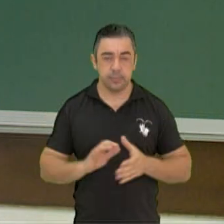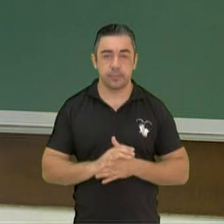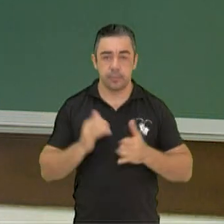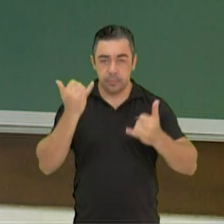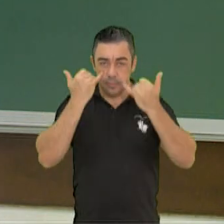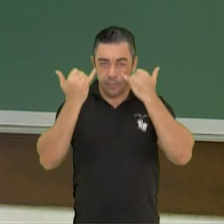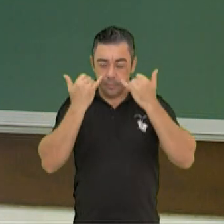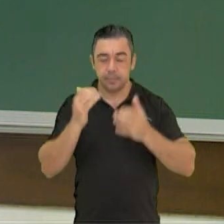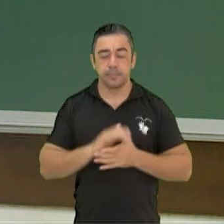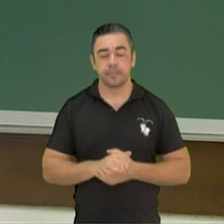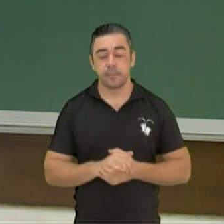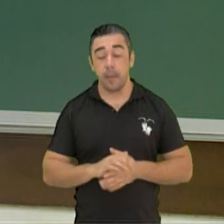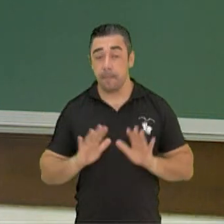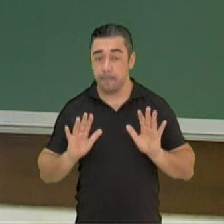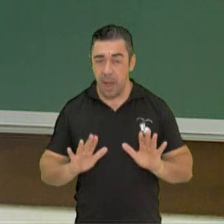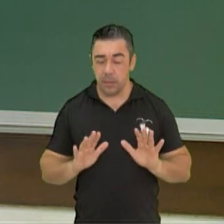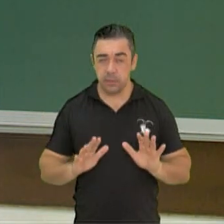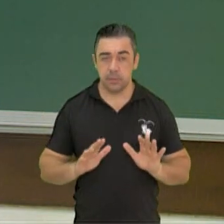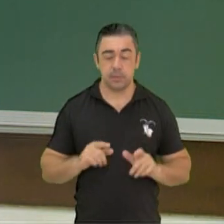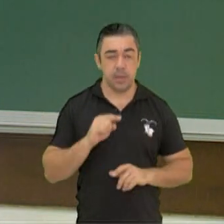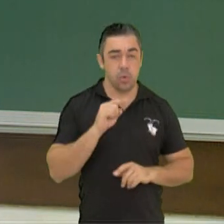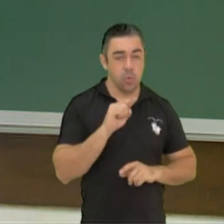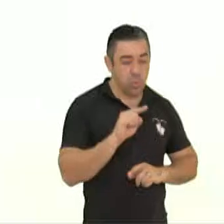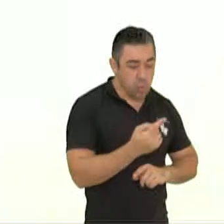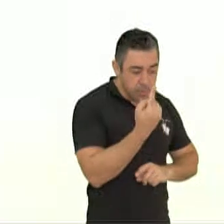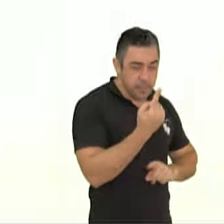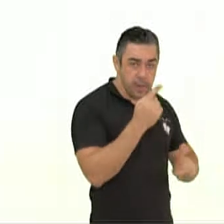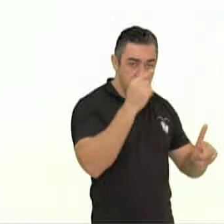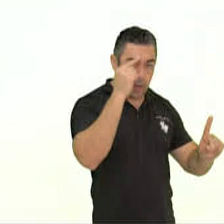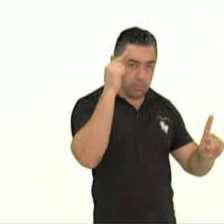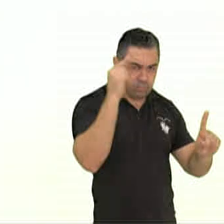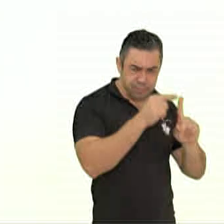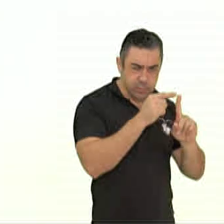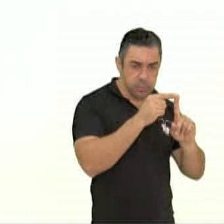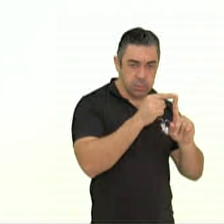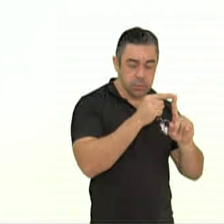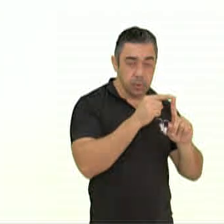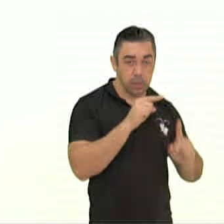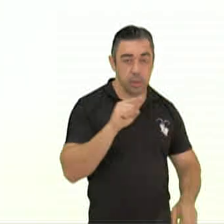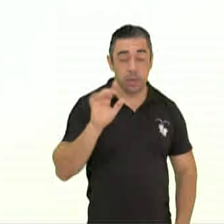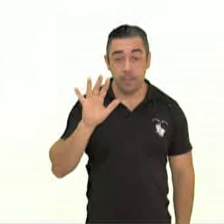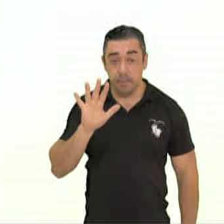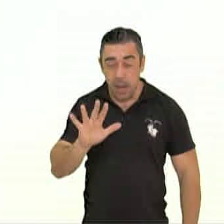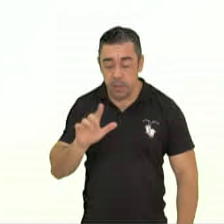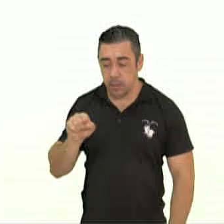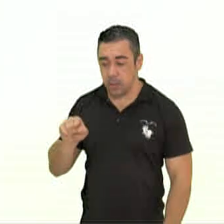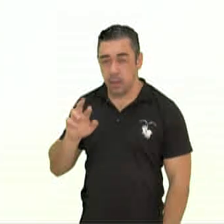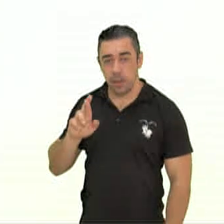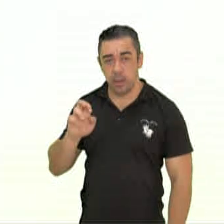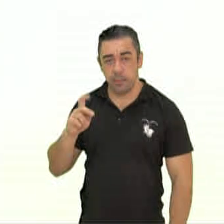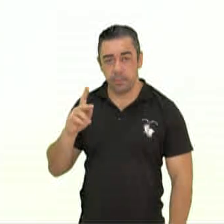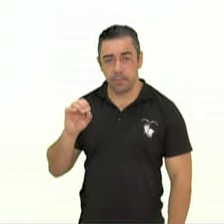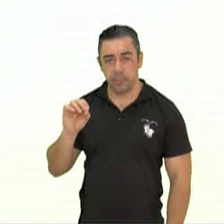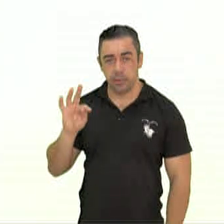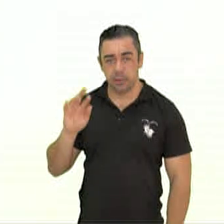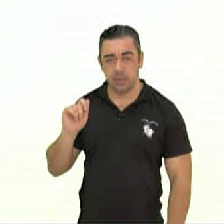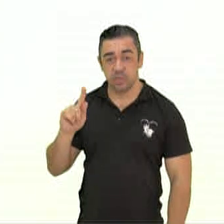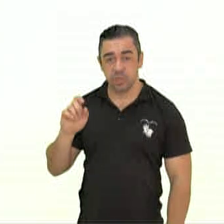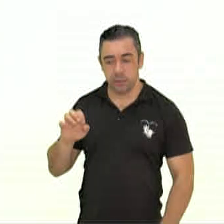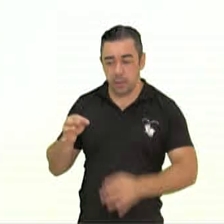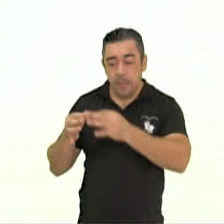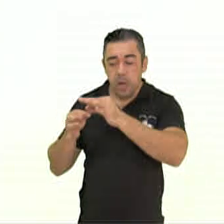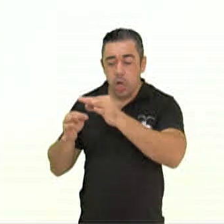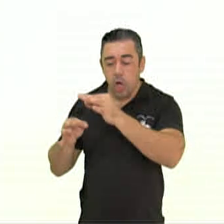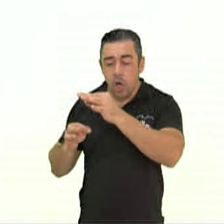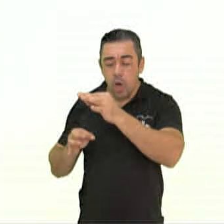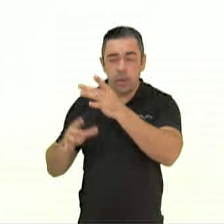A notícia é objetiva, já a reportagem desenvolve mais o assunto,